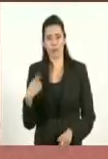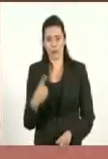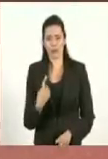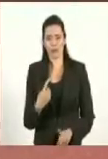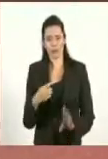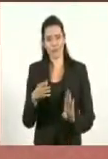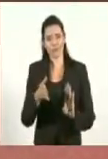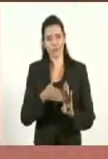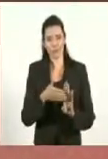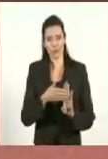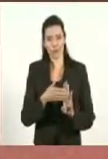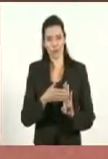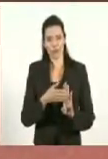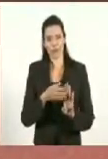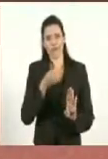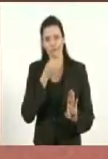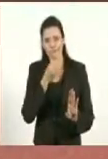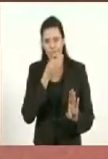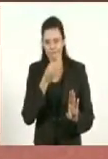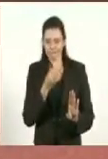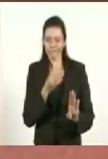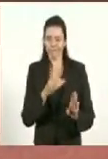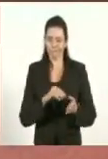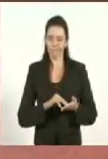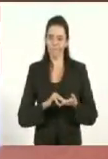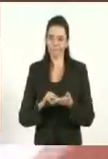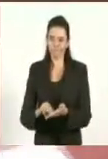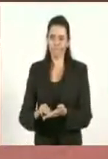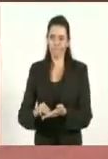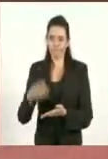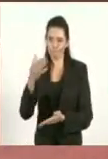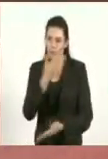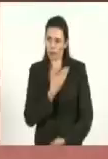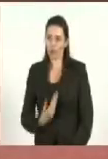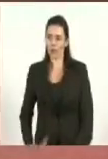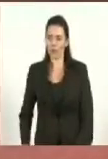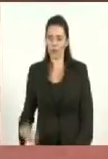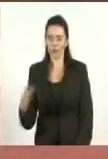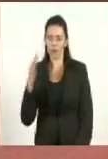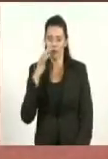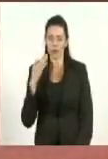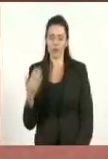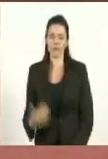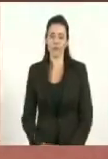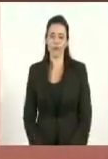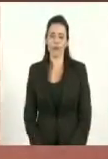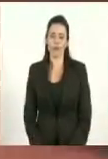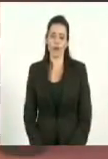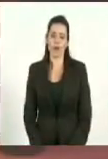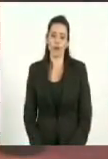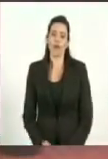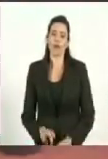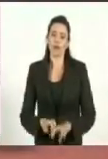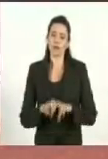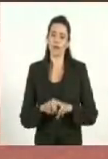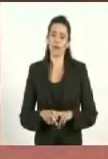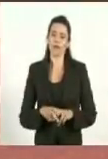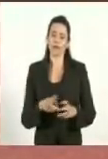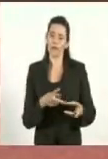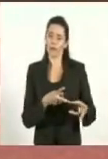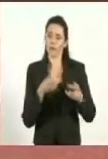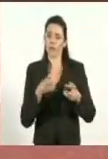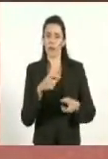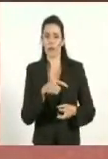sugestão ao governo, considerando já uma decisão judicial que tivemos a oportunidade de ter uma reunião com